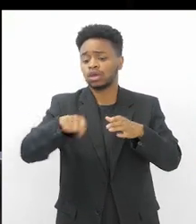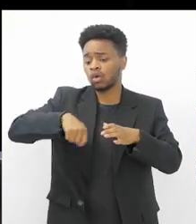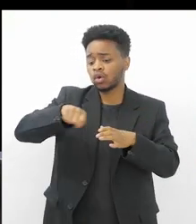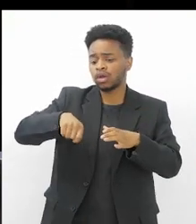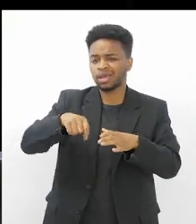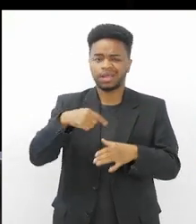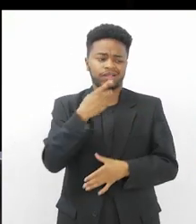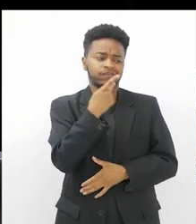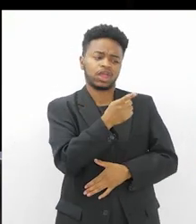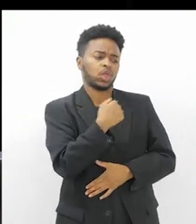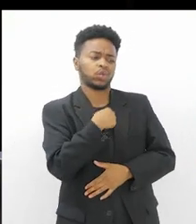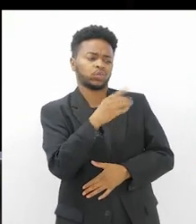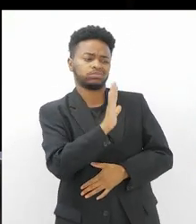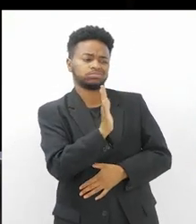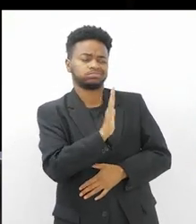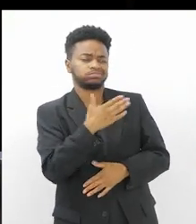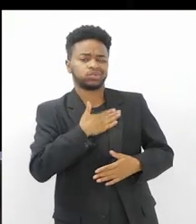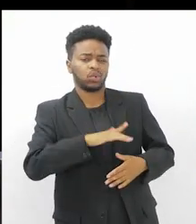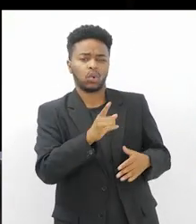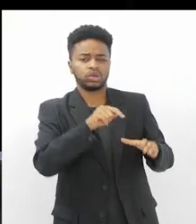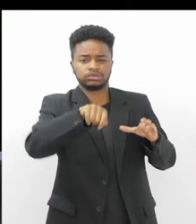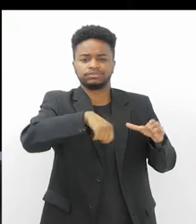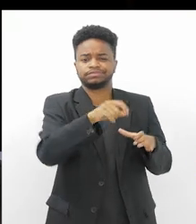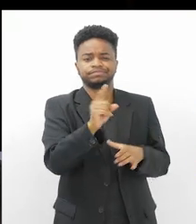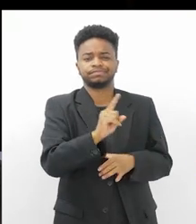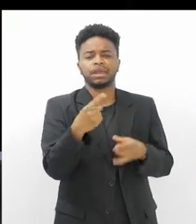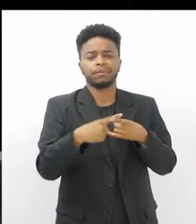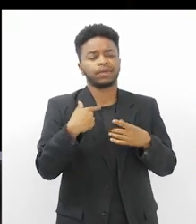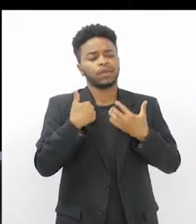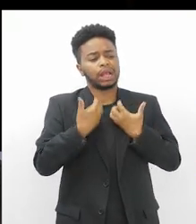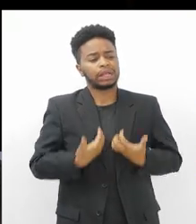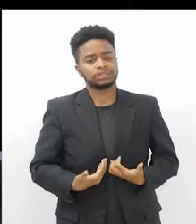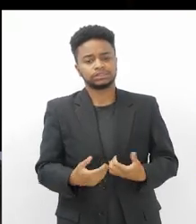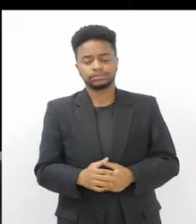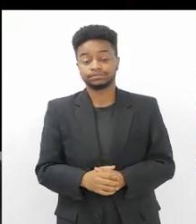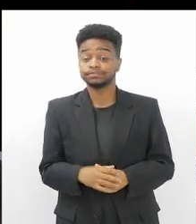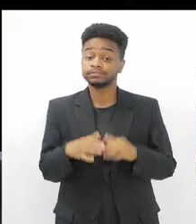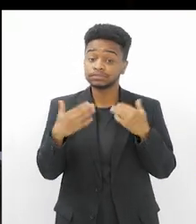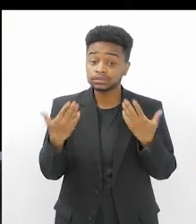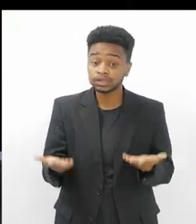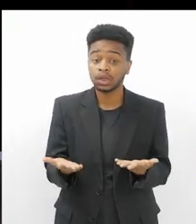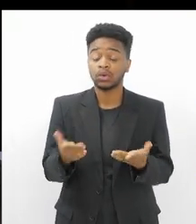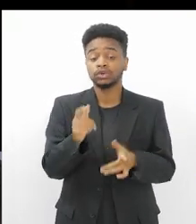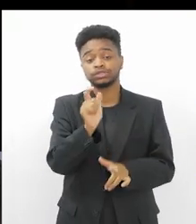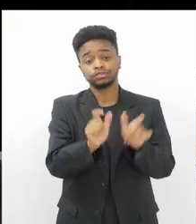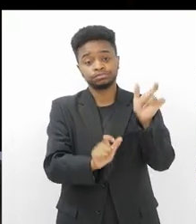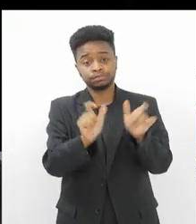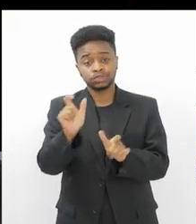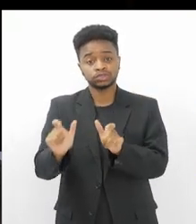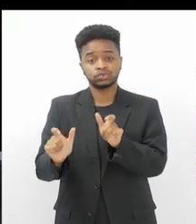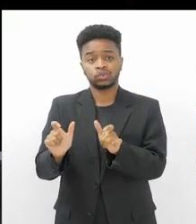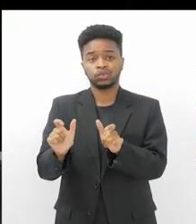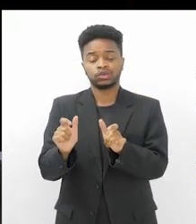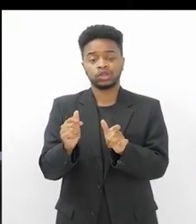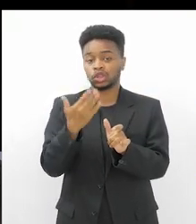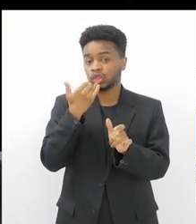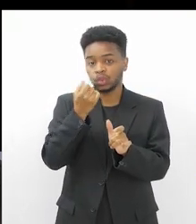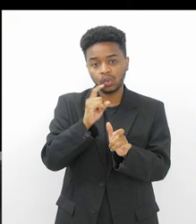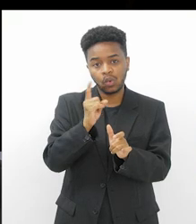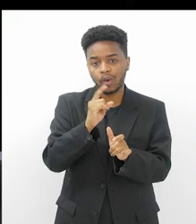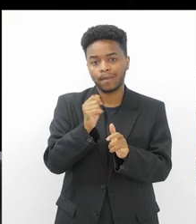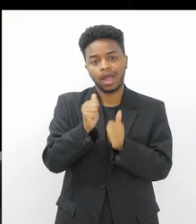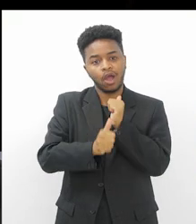faz de comida? Doutora, eu não cozinho, não. Não cozinho porque eu estou muito cansada. Então, as pessoas,